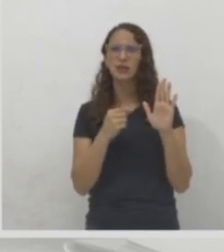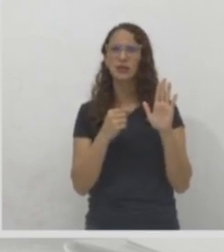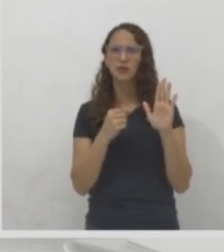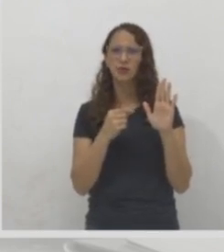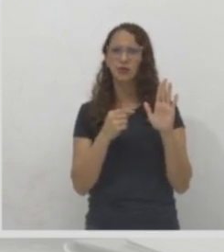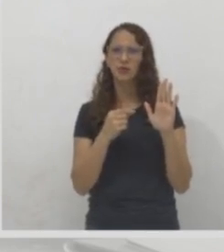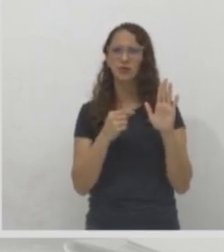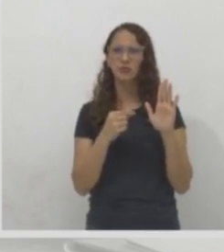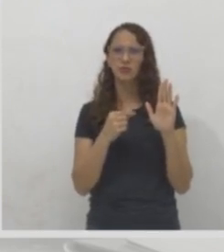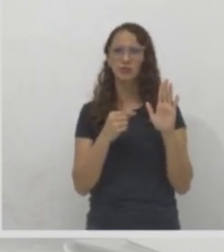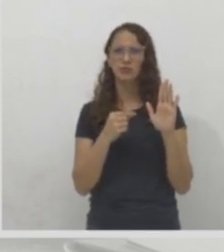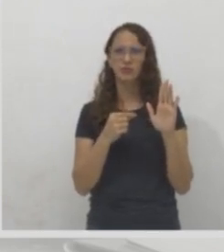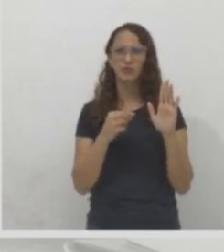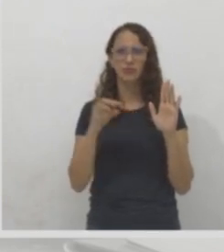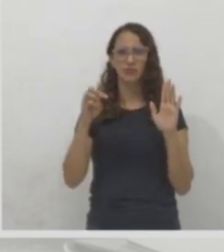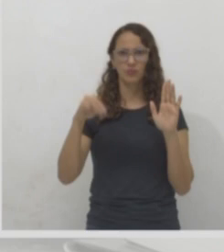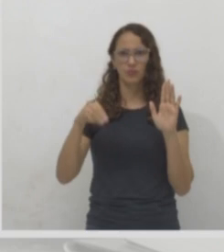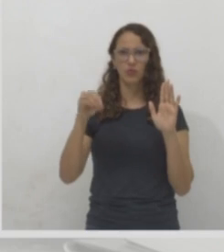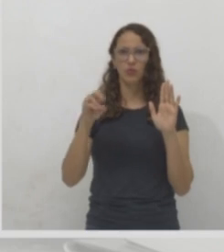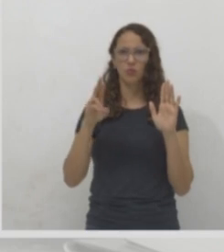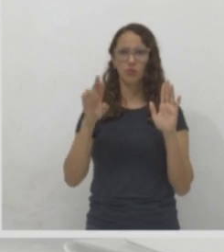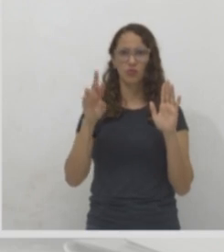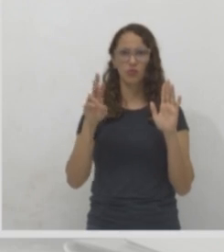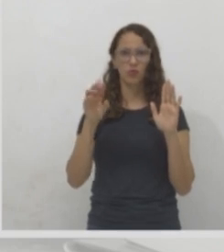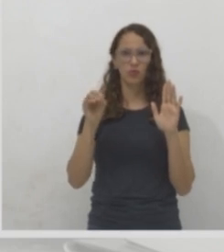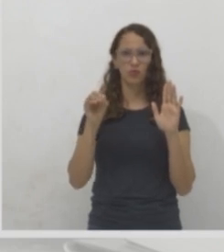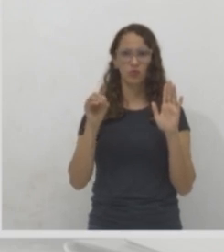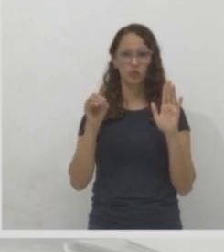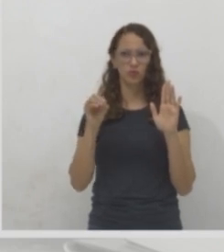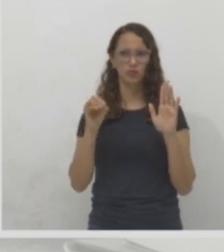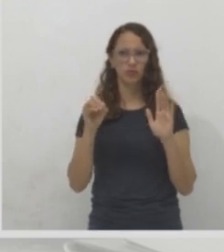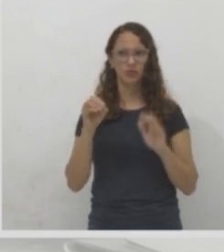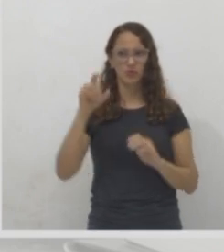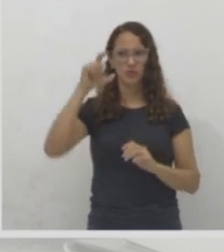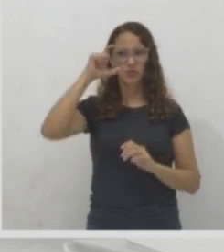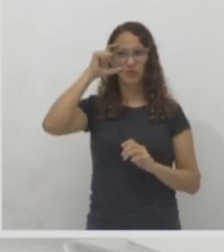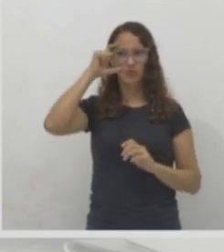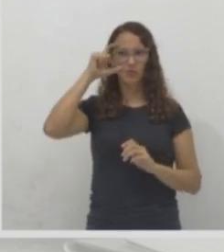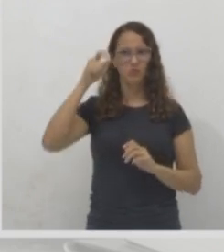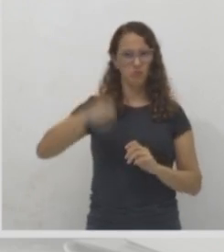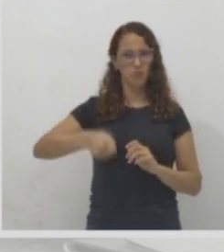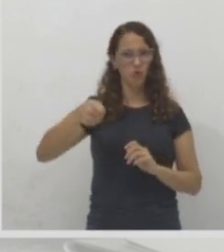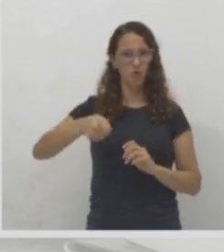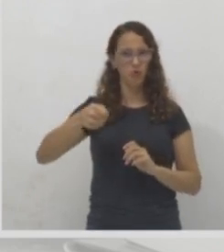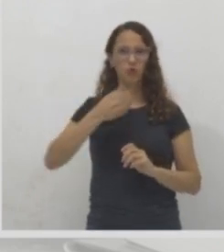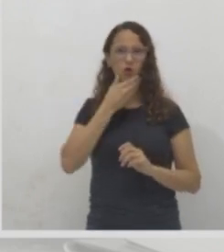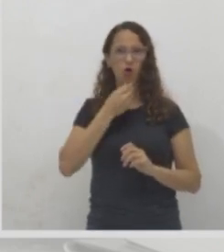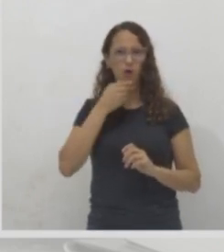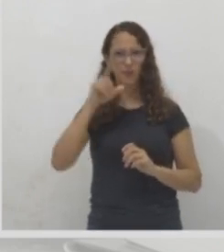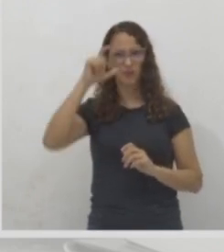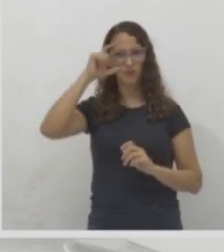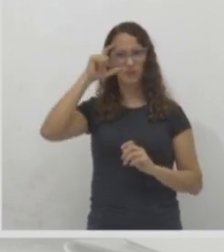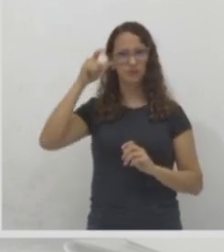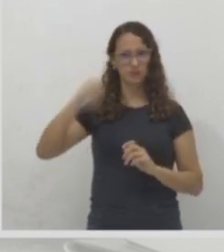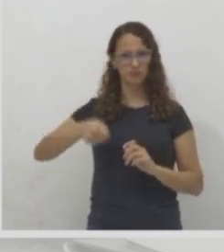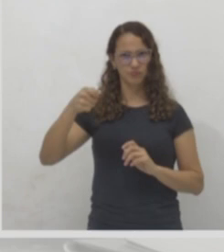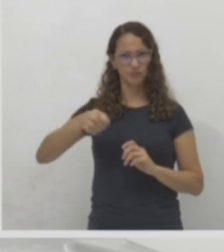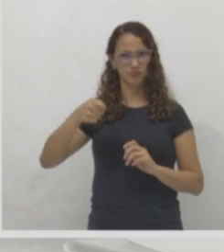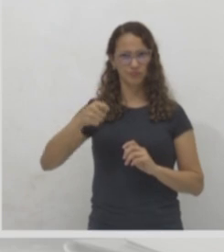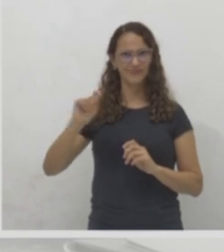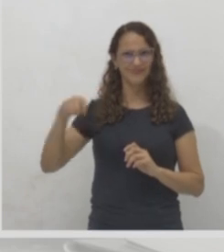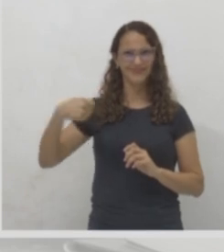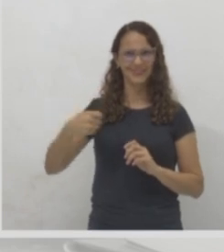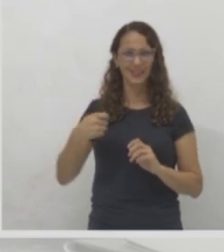Moro mostra. O que foi que ele mostrou? Mostrou provas de